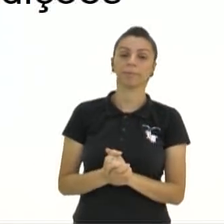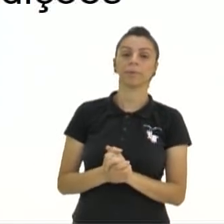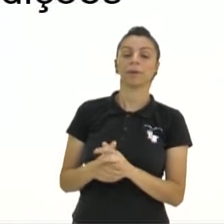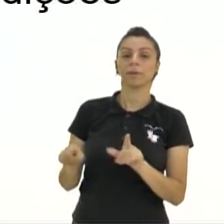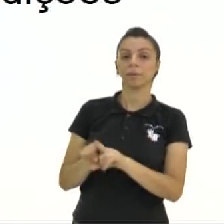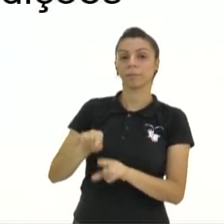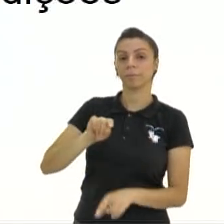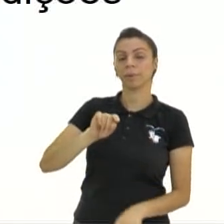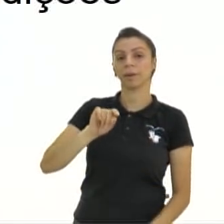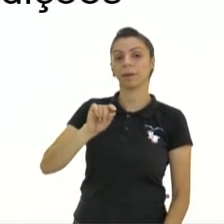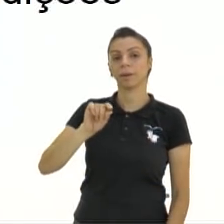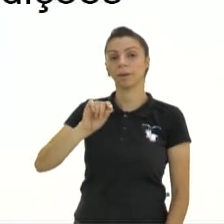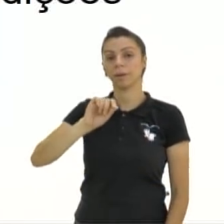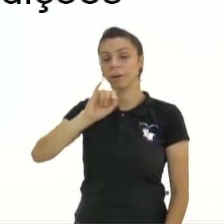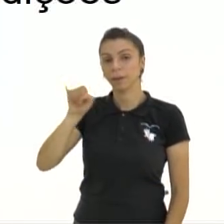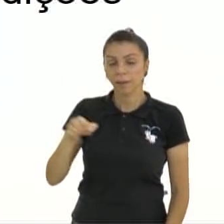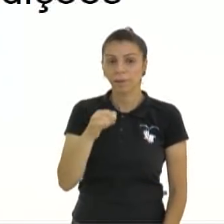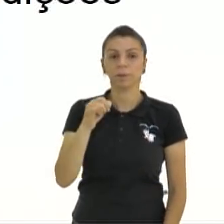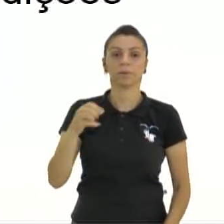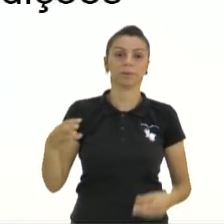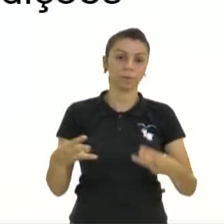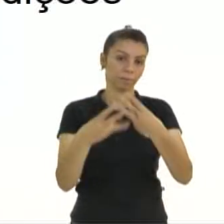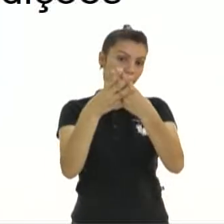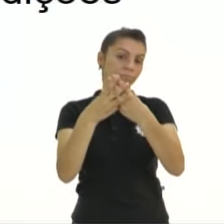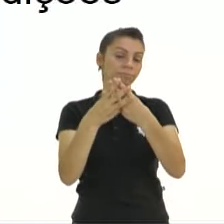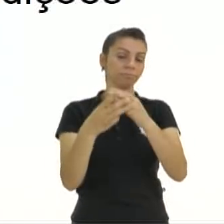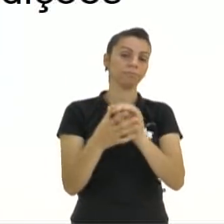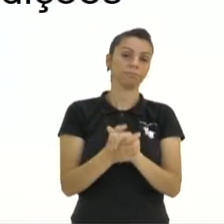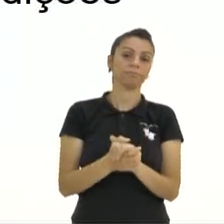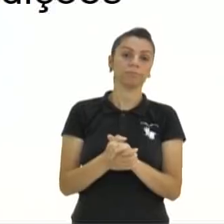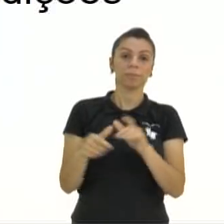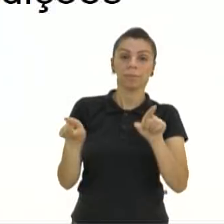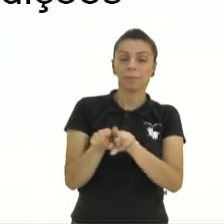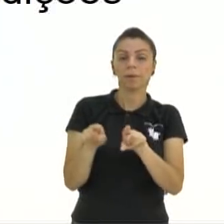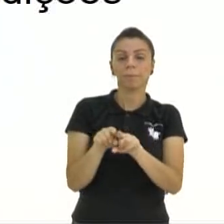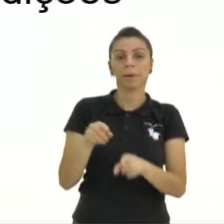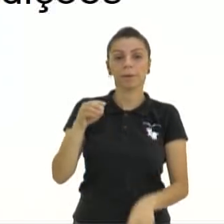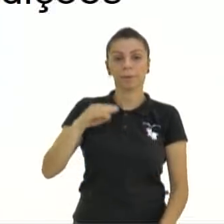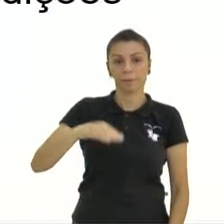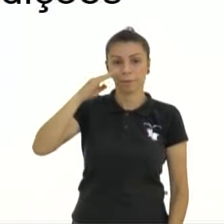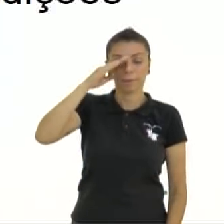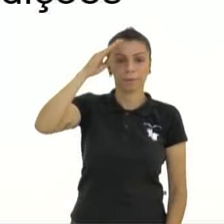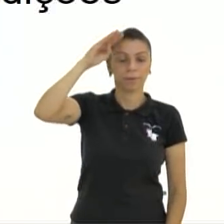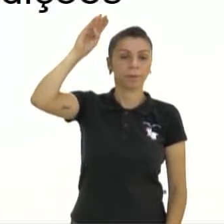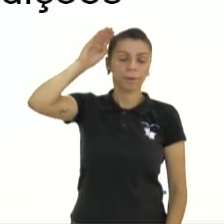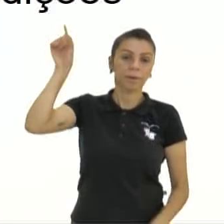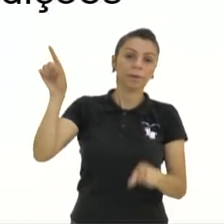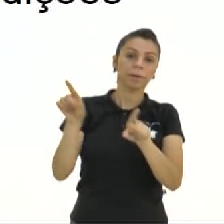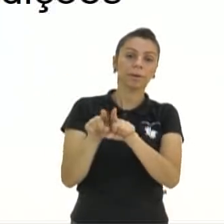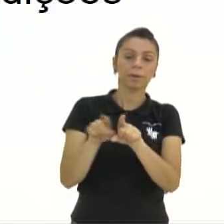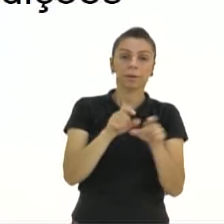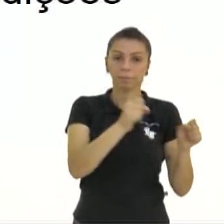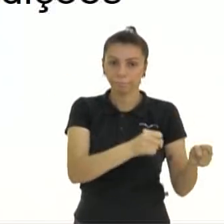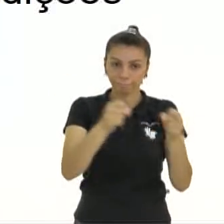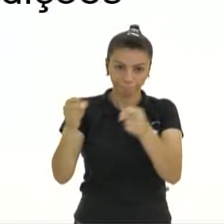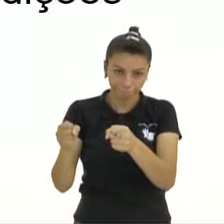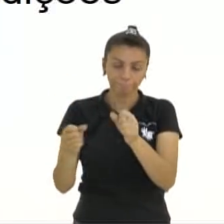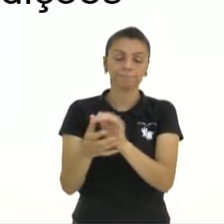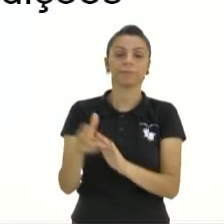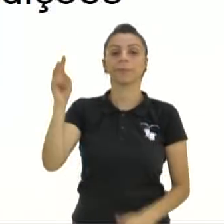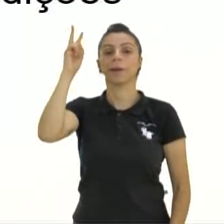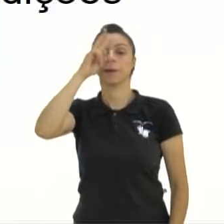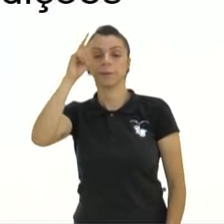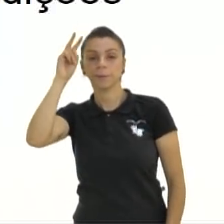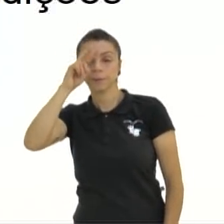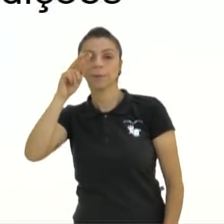o Torá da tradição judaica, os pontos de Umbanda e Candomblé, que são orais, as histórias e